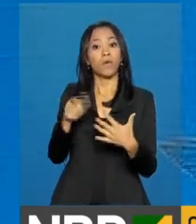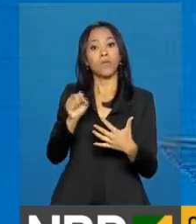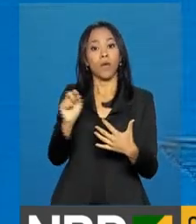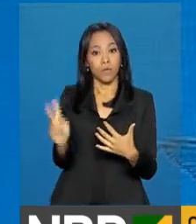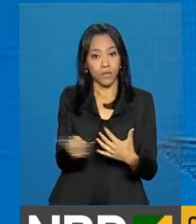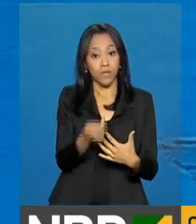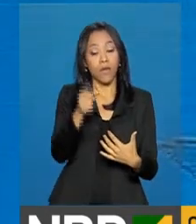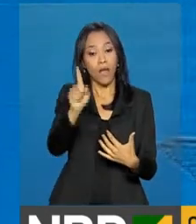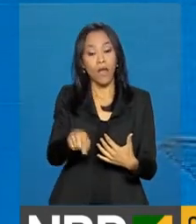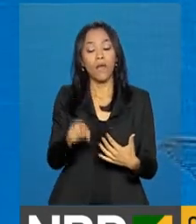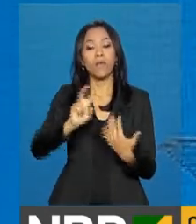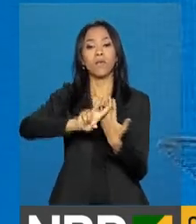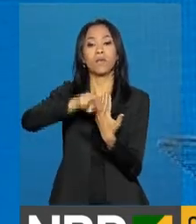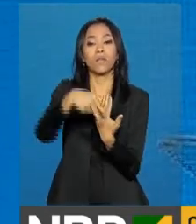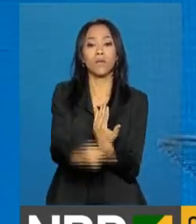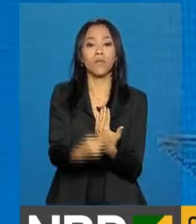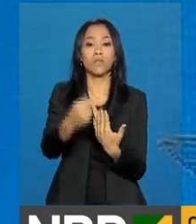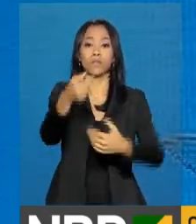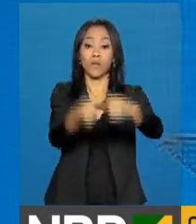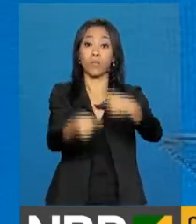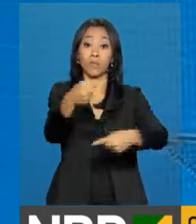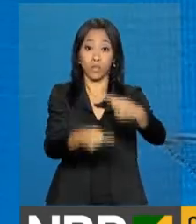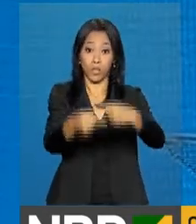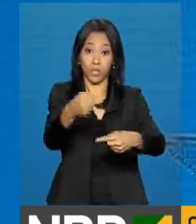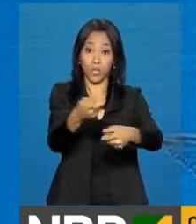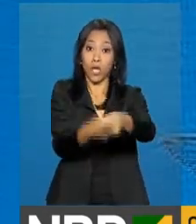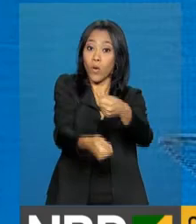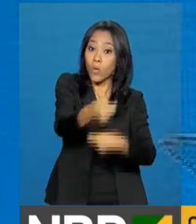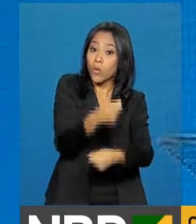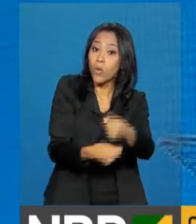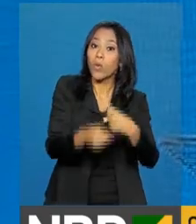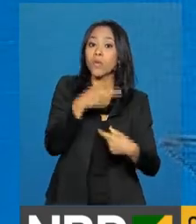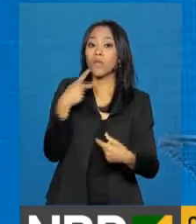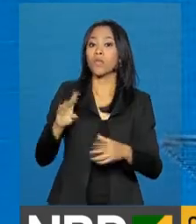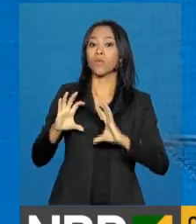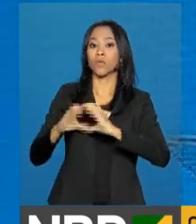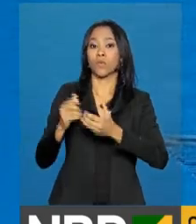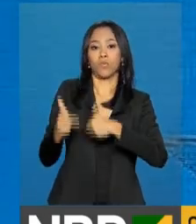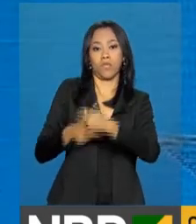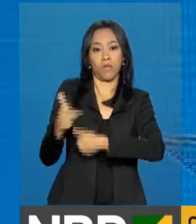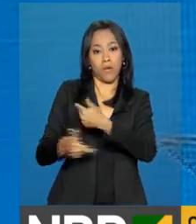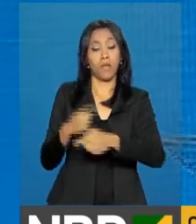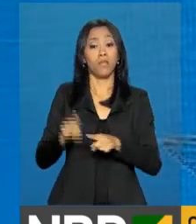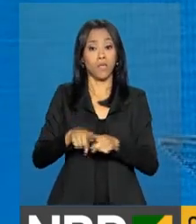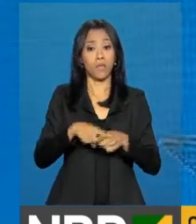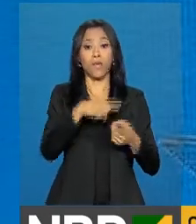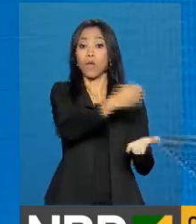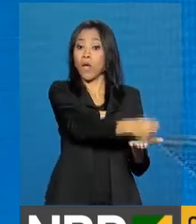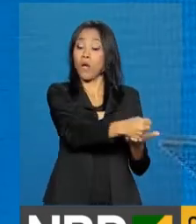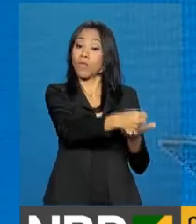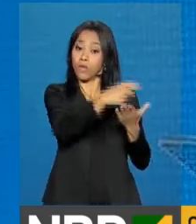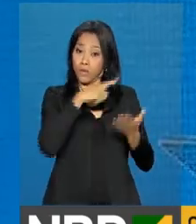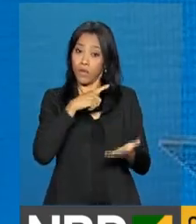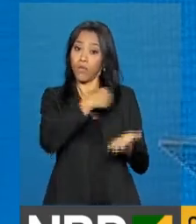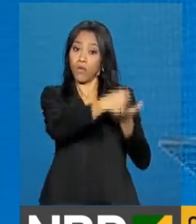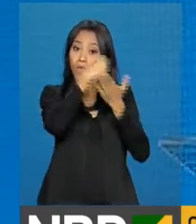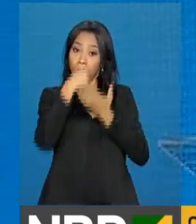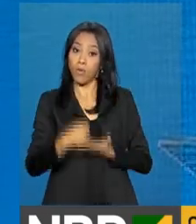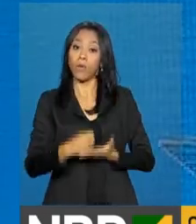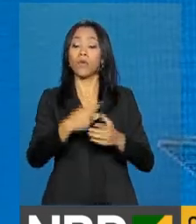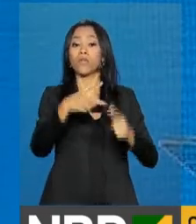ele conduzida e sua equipe, mas também por força da modernização trabalhista, das